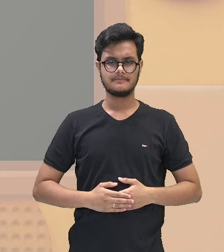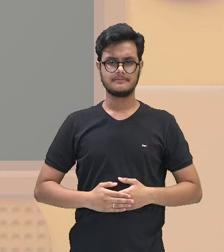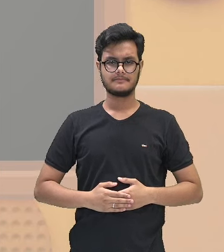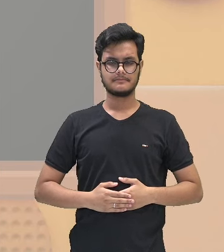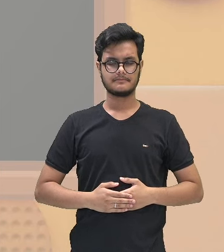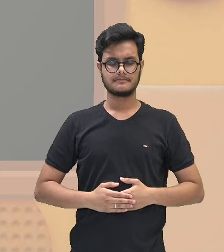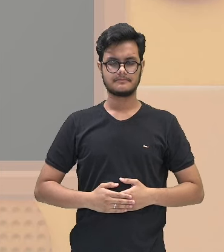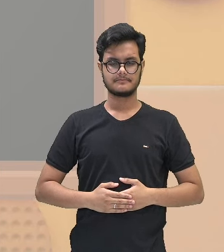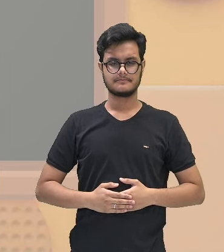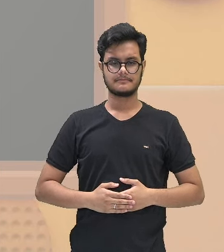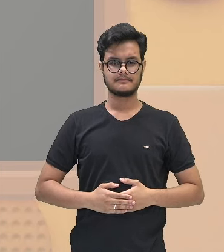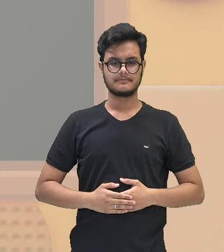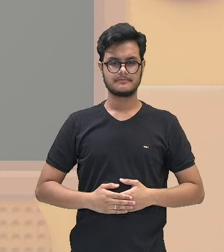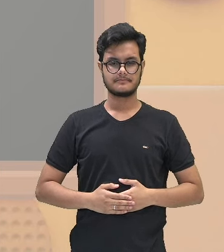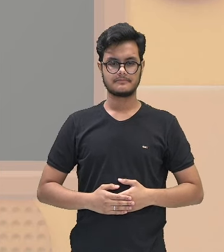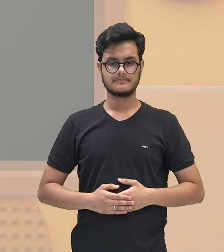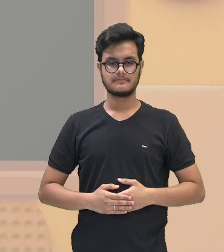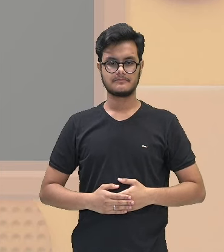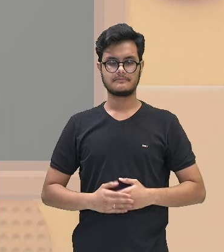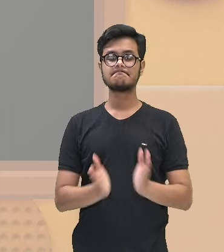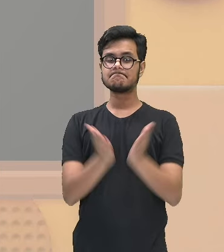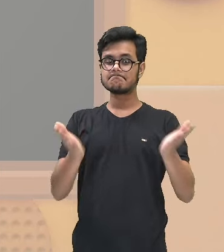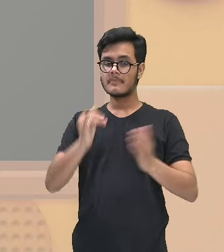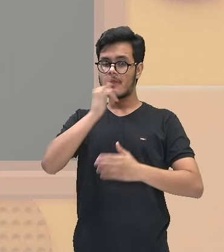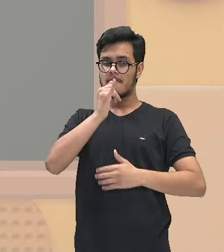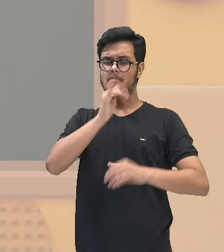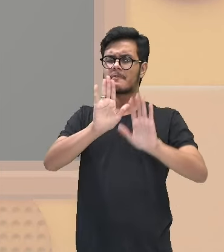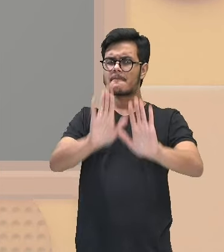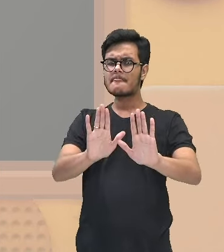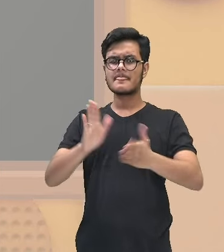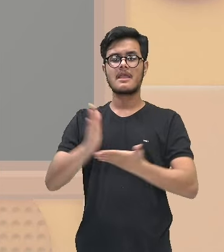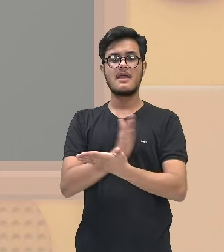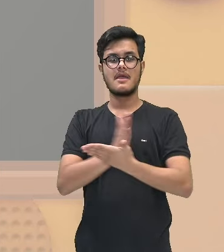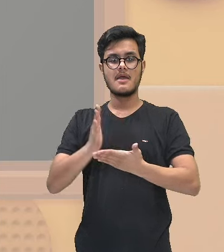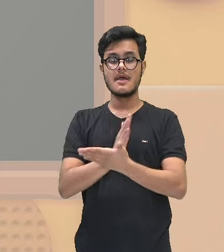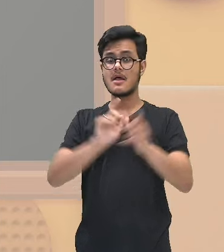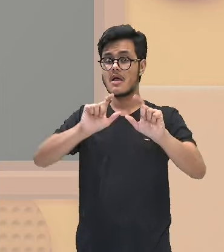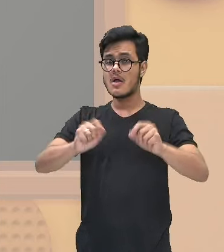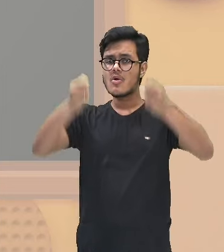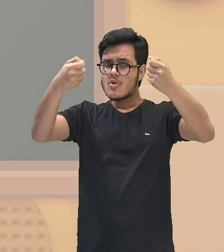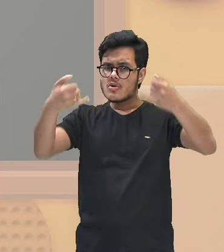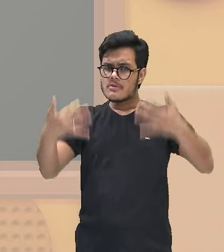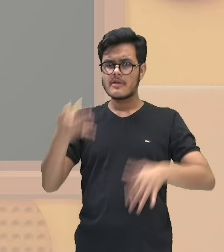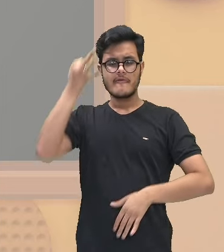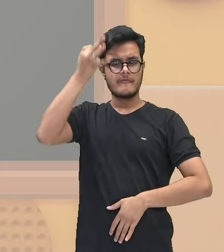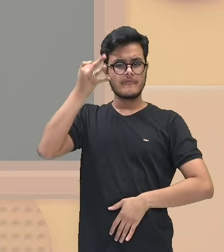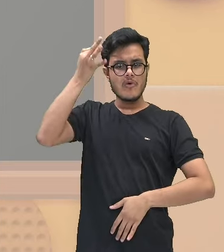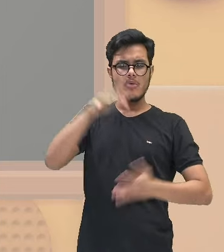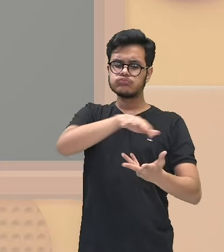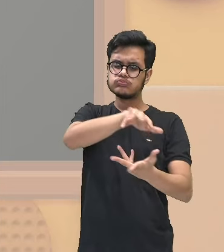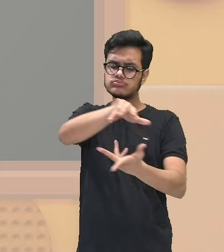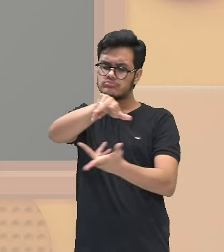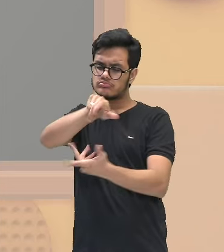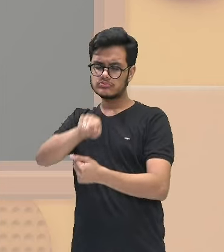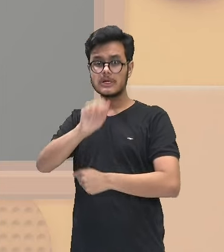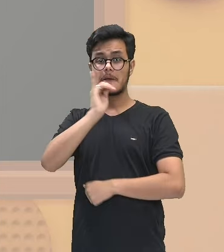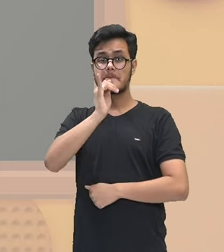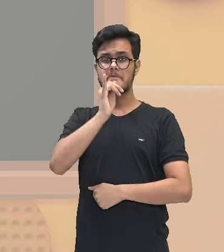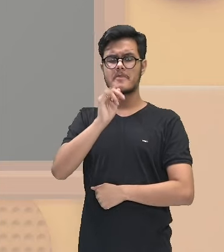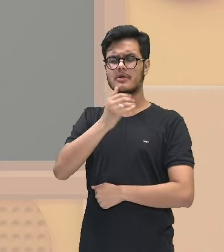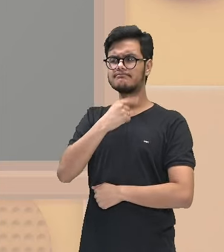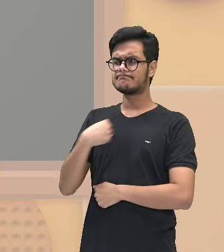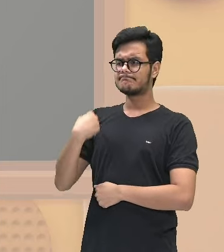Outra situação que nós vamos verificar são as explicações racionais e filosóficas sobre o mundo. O homem, né, neste momento, ele